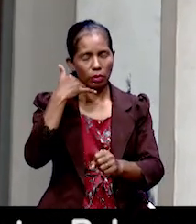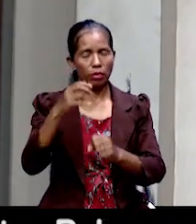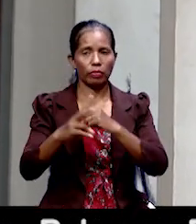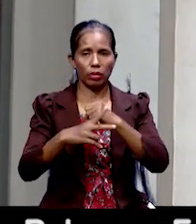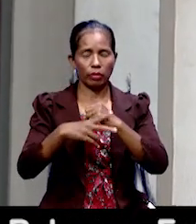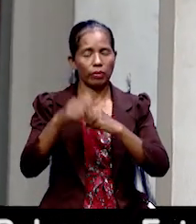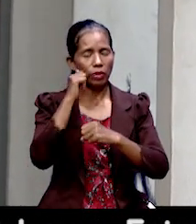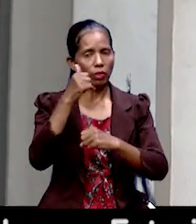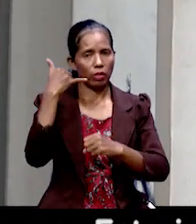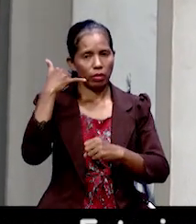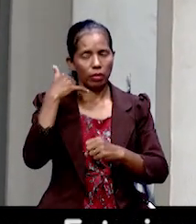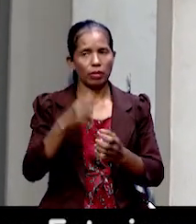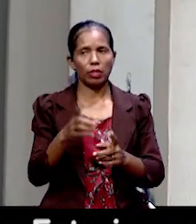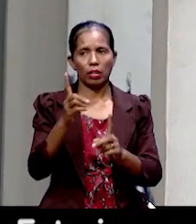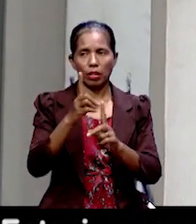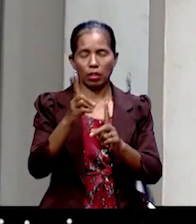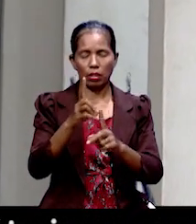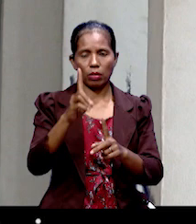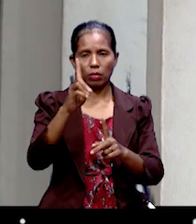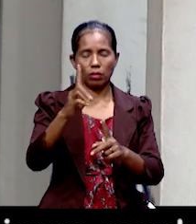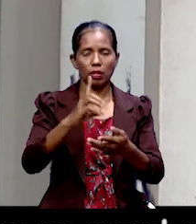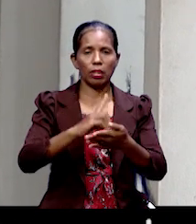vitima. Iha dia 1 de Desembro